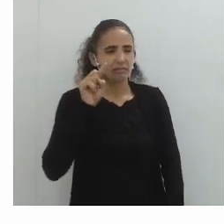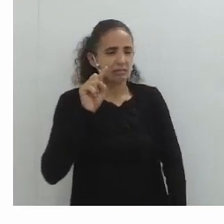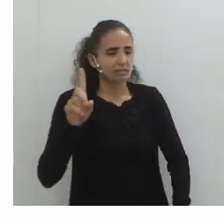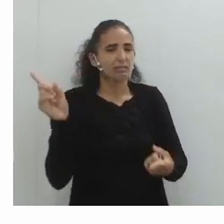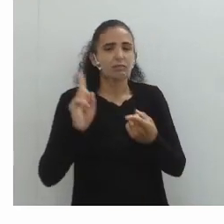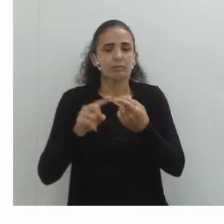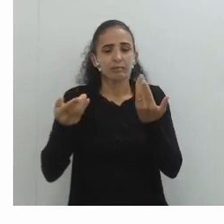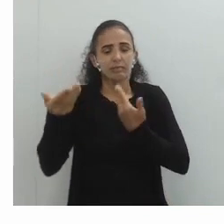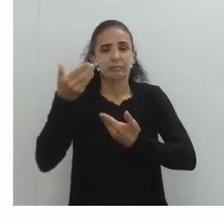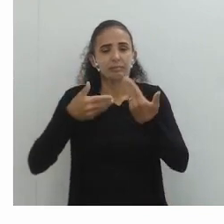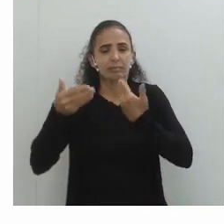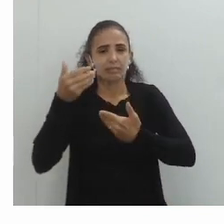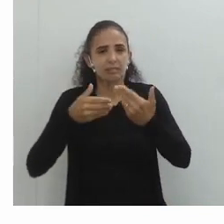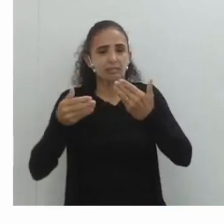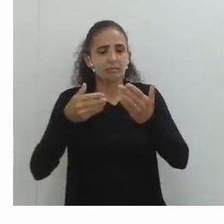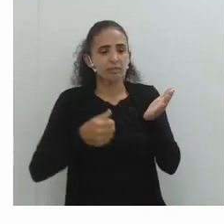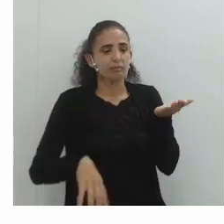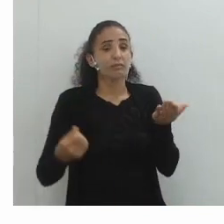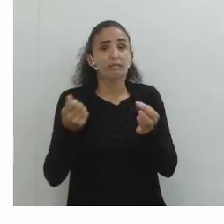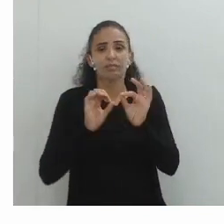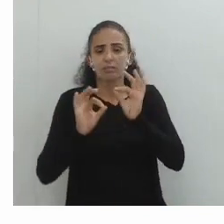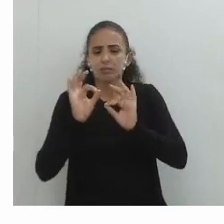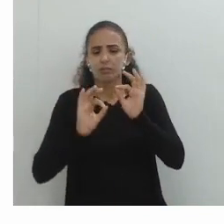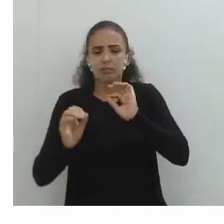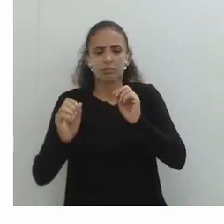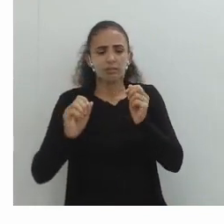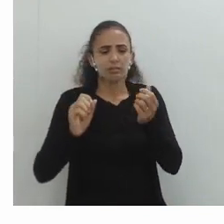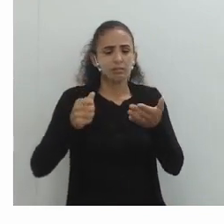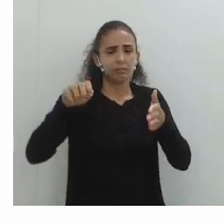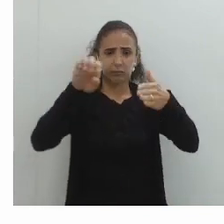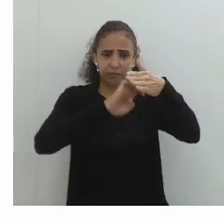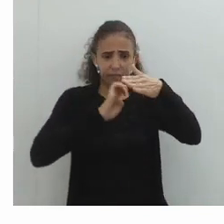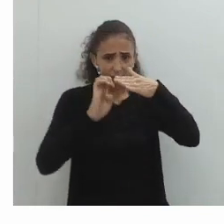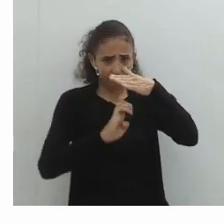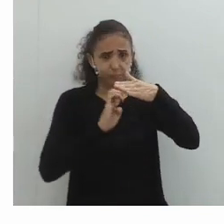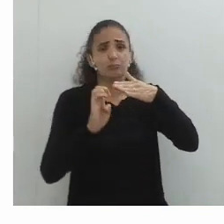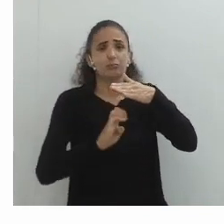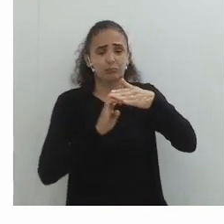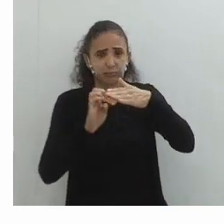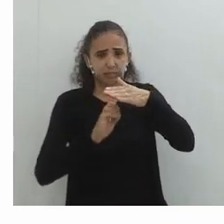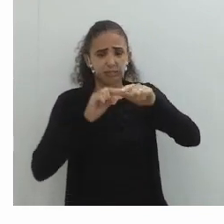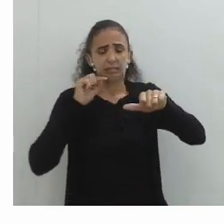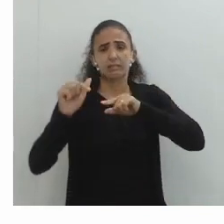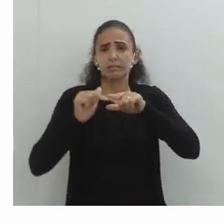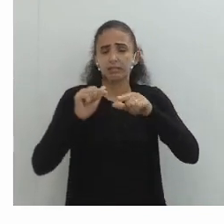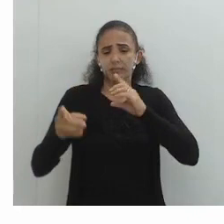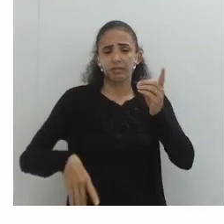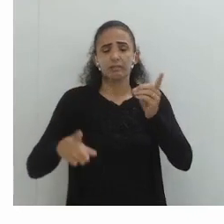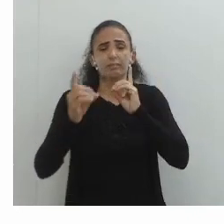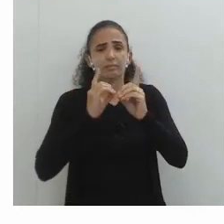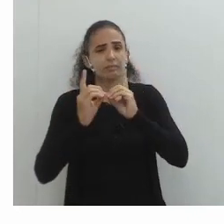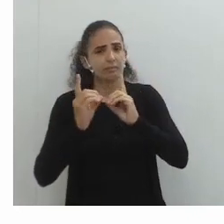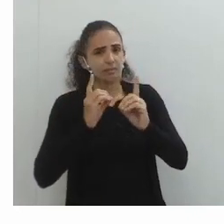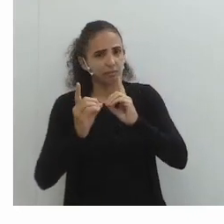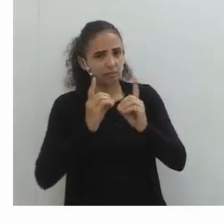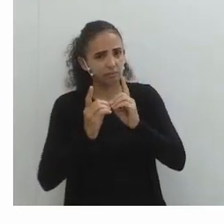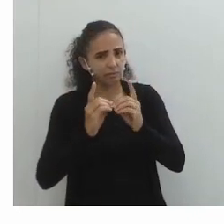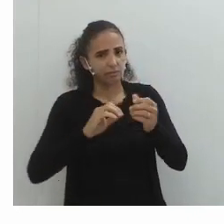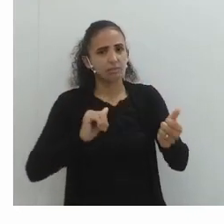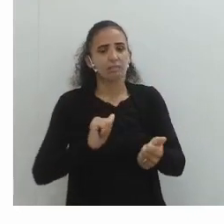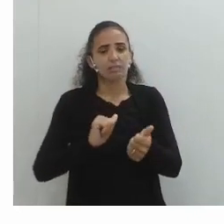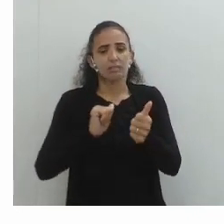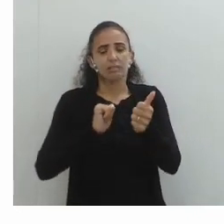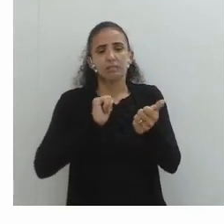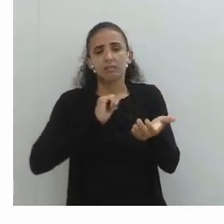de uma seleção de empresa onde ele vai utilizar de jogos de estratégias ou de jogos para ser